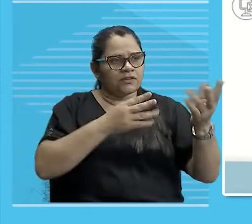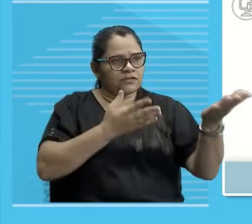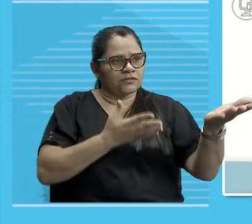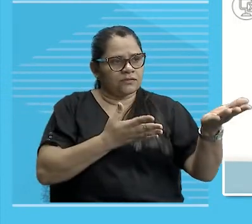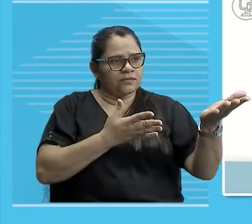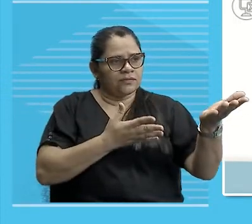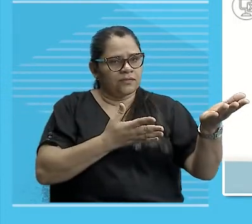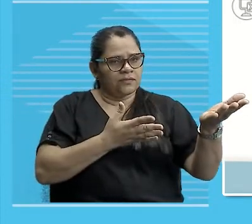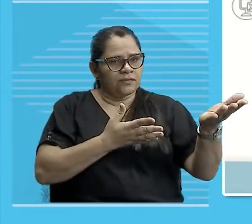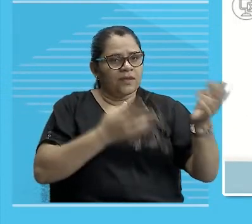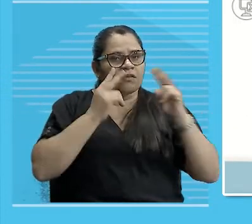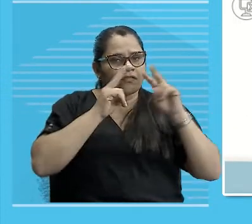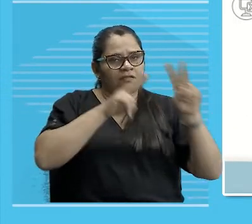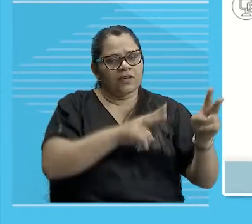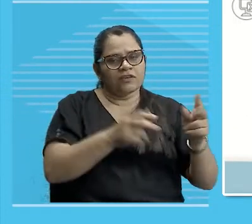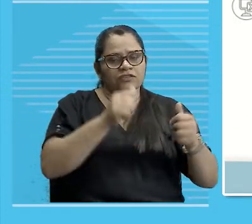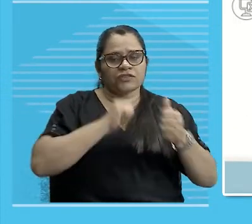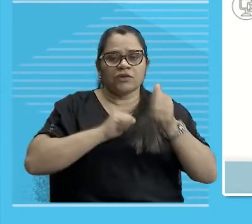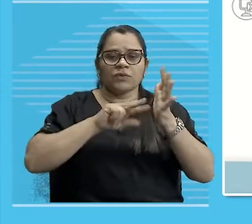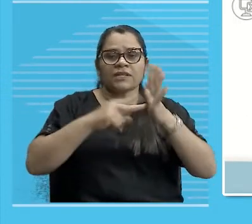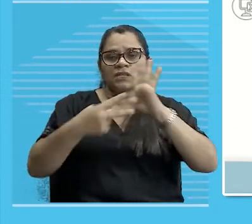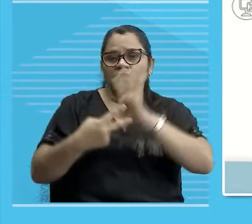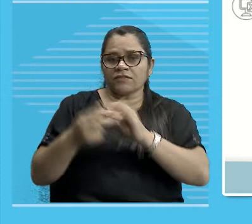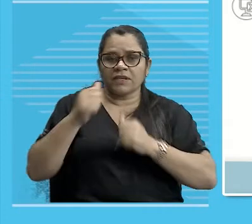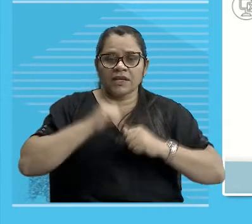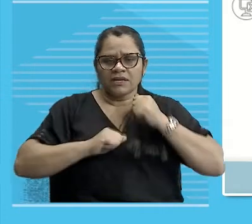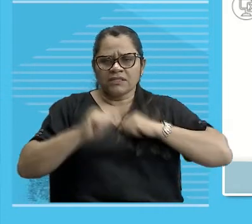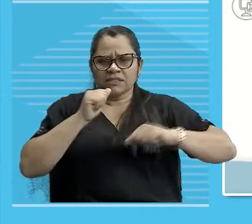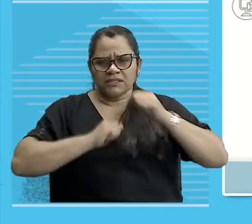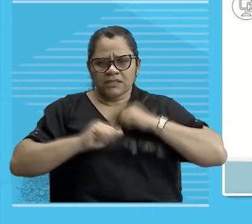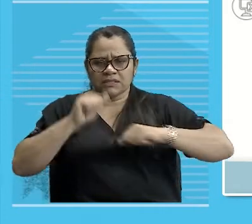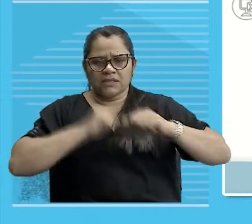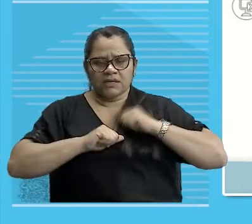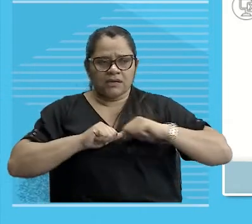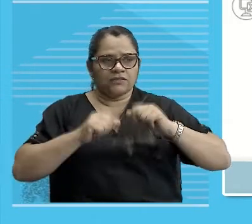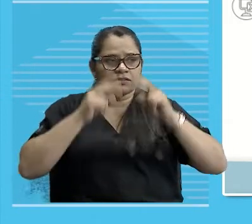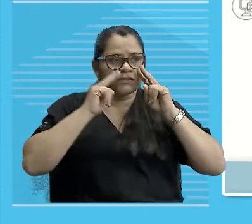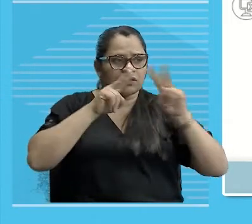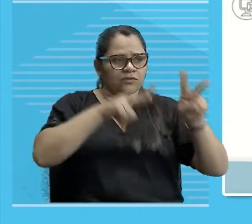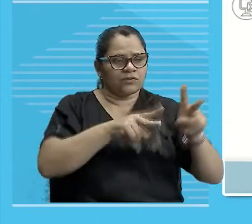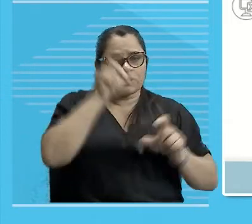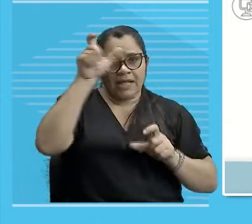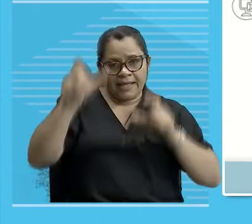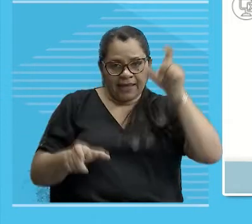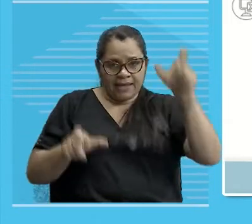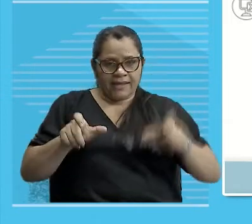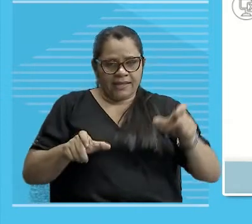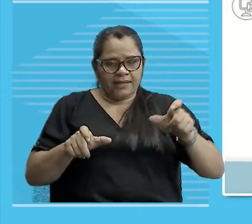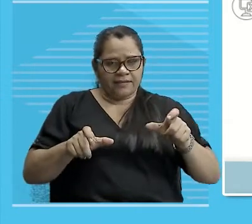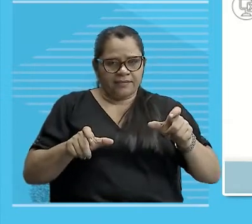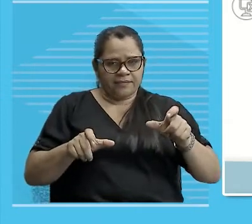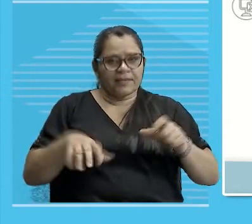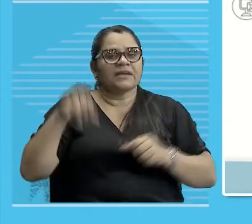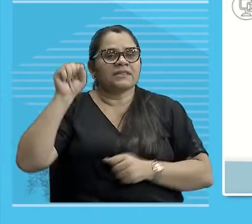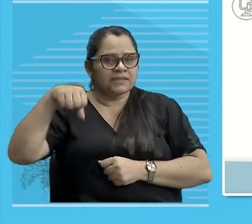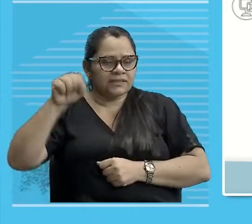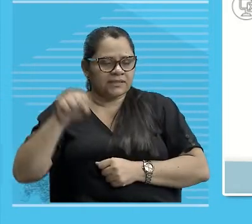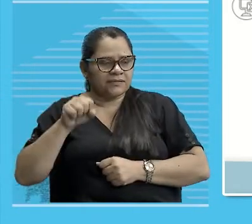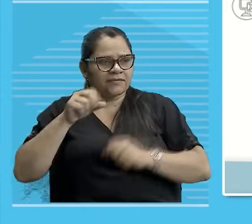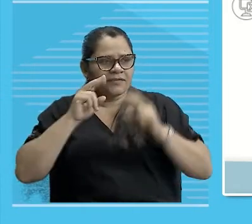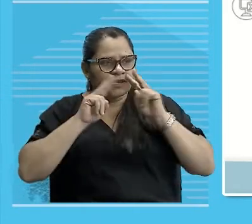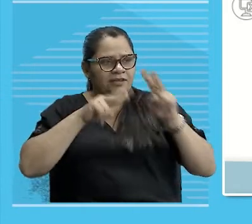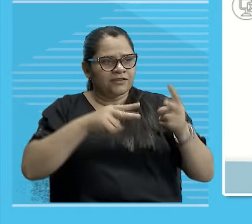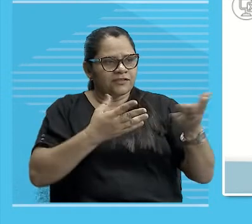aí, pra você poder entender. Aí ele botou e disse assim, sim, mas não consegui ler até o final. Ora,